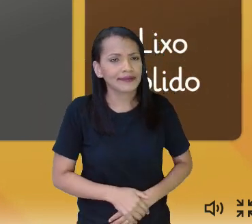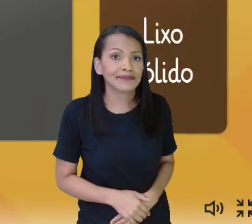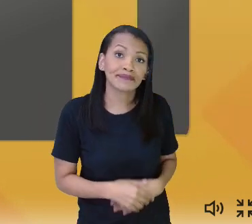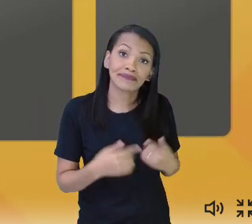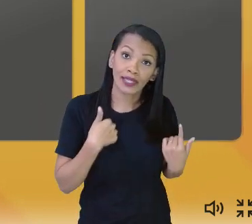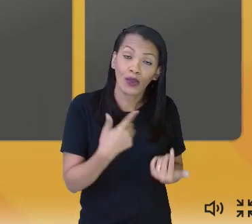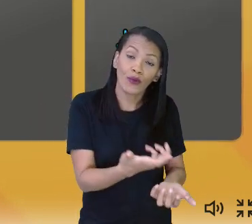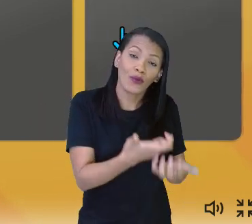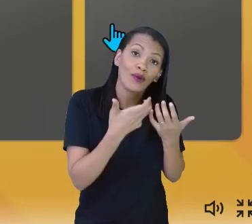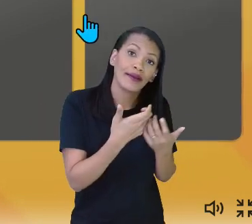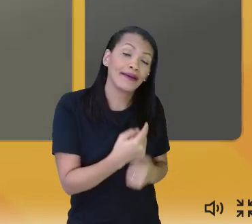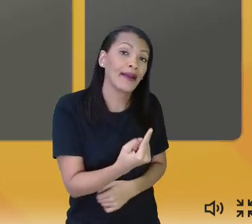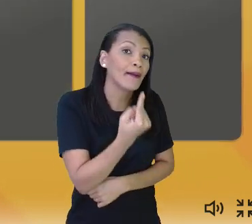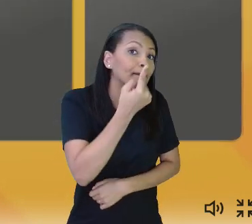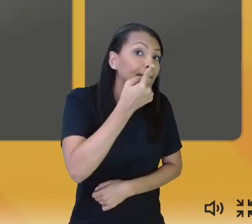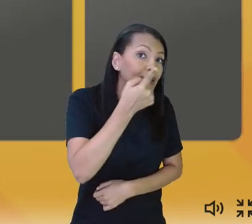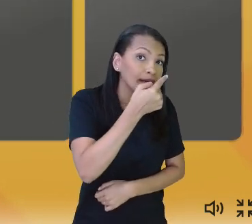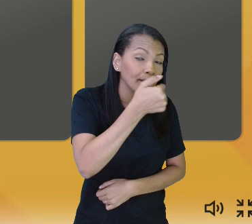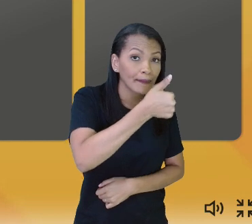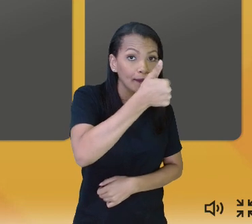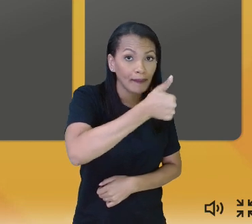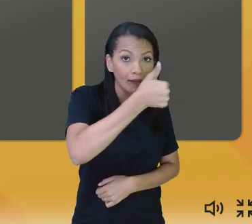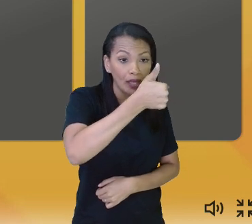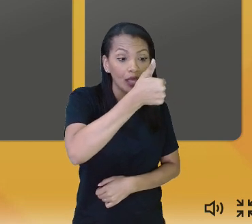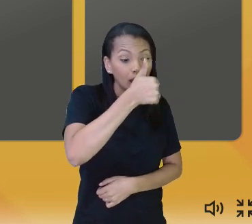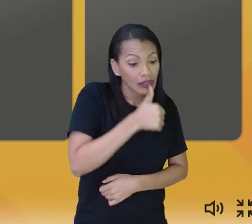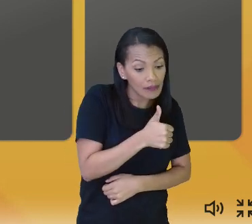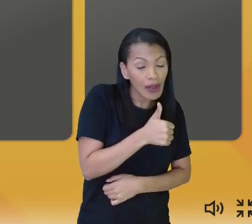Professora. Não, eu vou querer a primeira de baixo